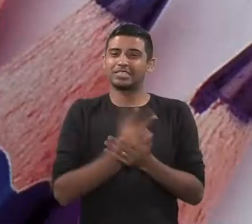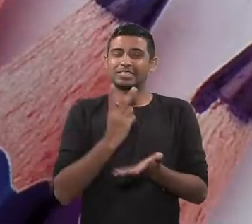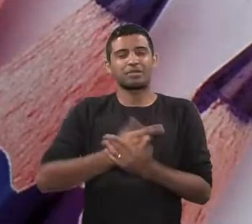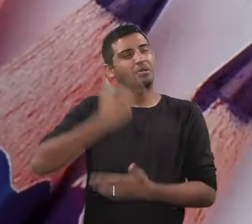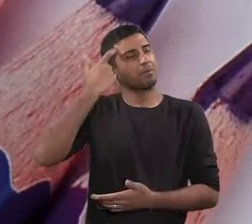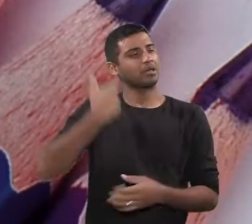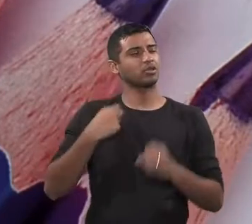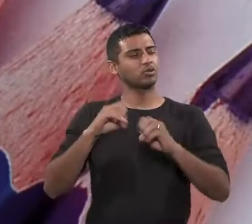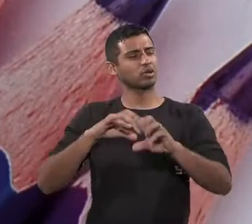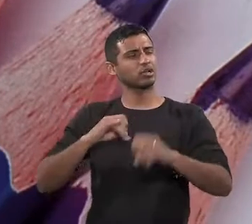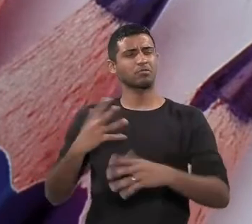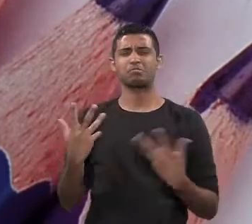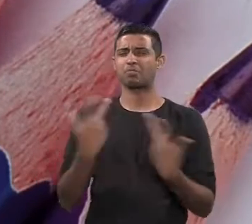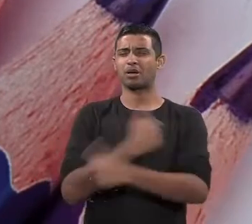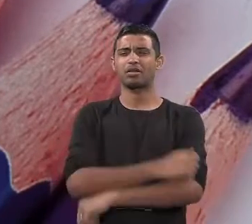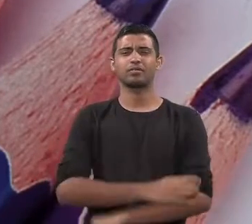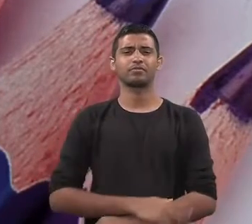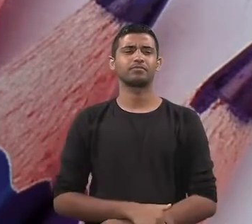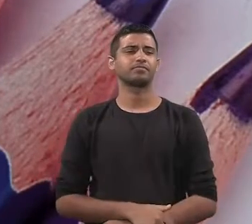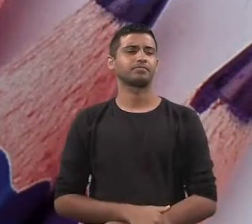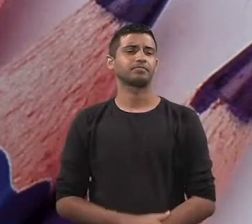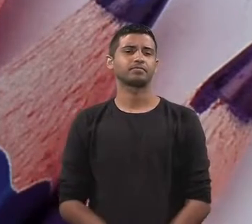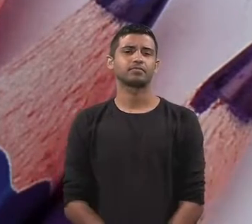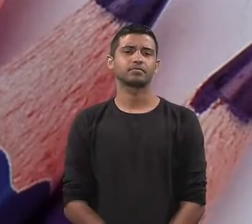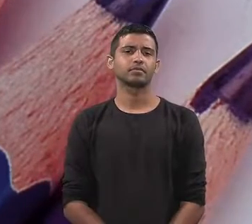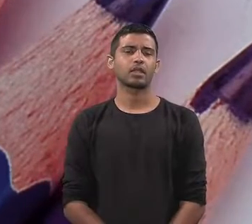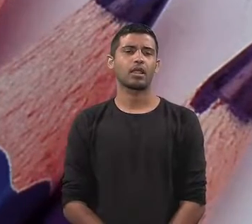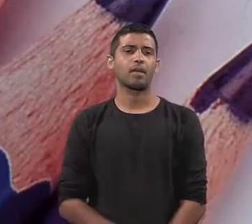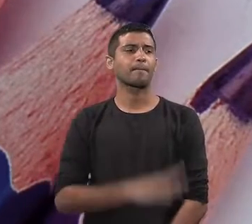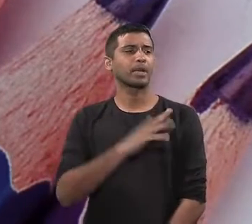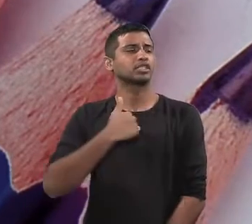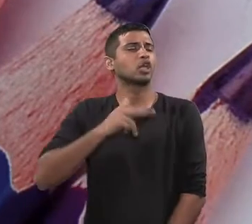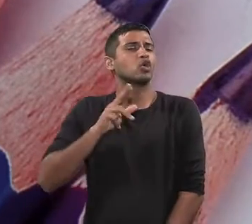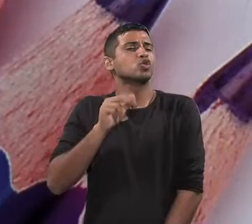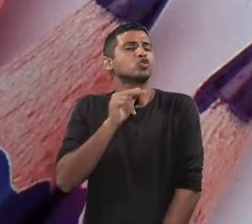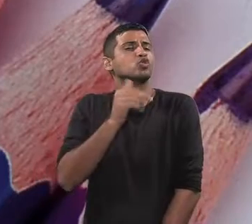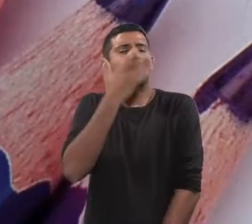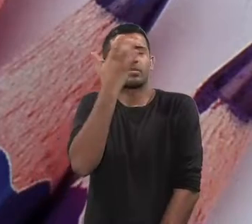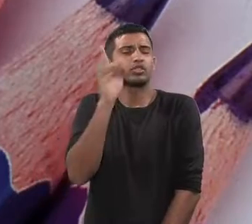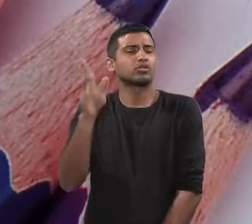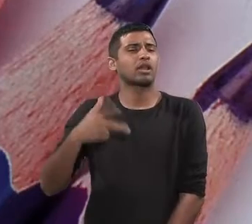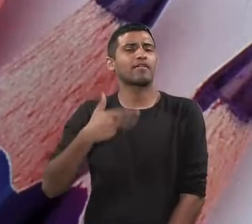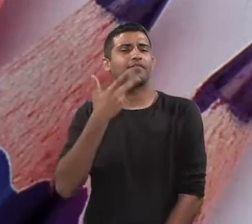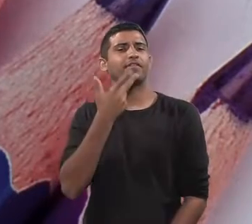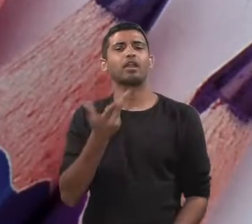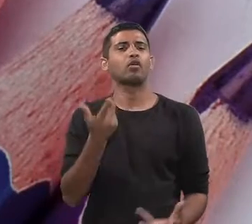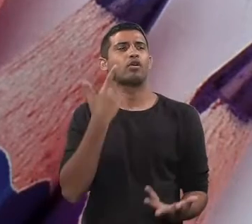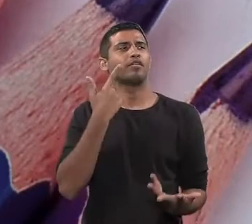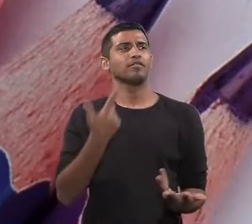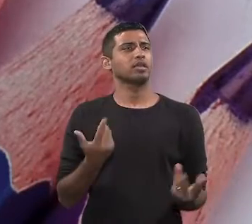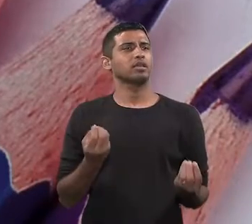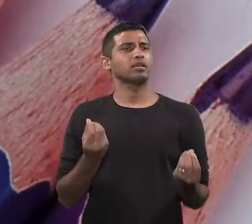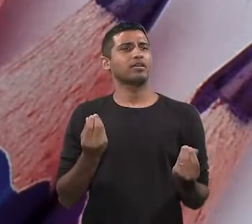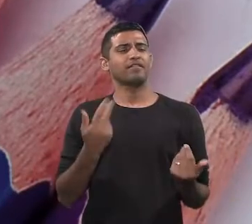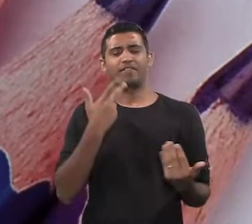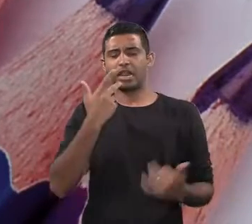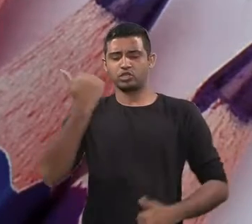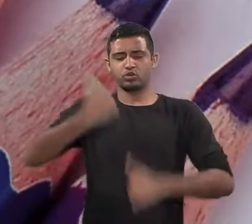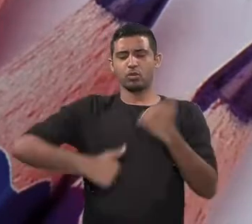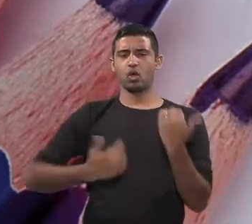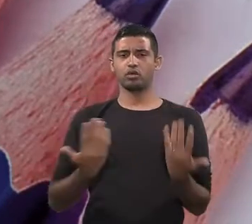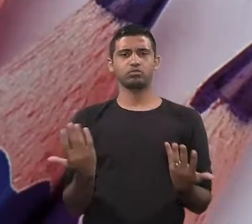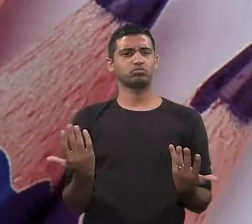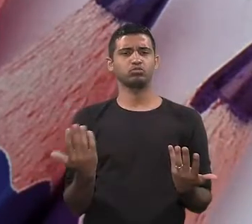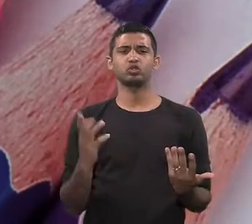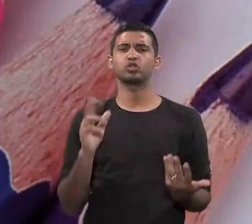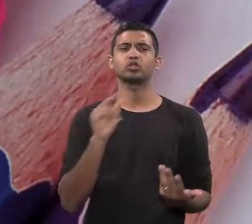programa Educação muito interessante, mas assim, eu nunca tinha ouvido ninguém falar sobre esse aspecto do